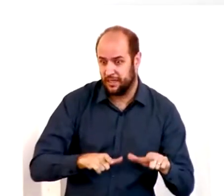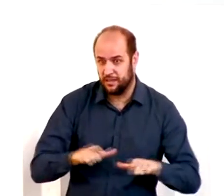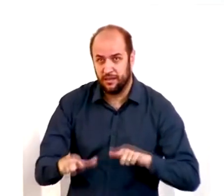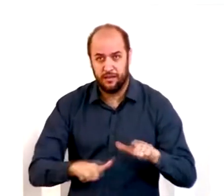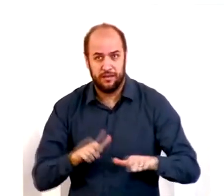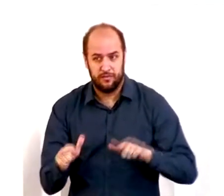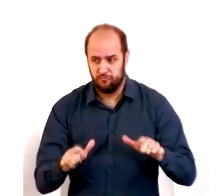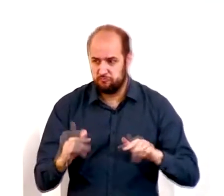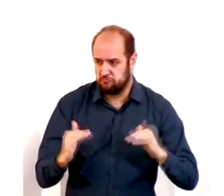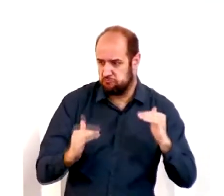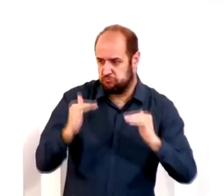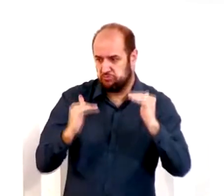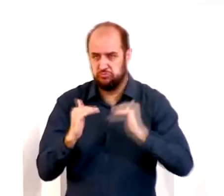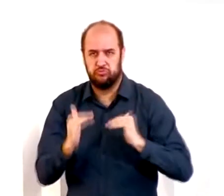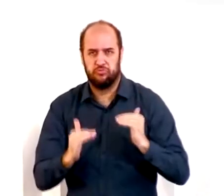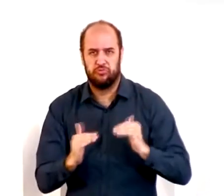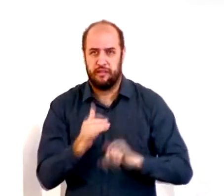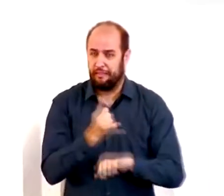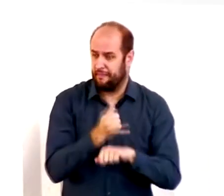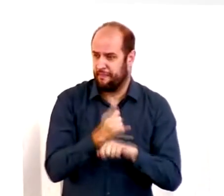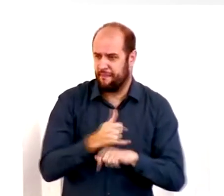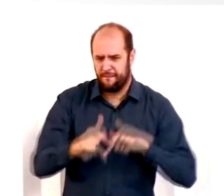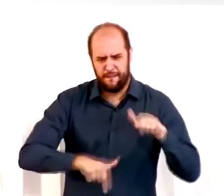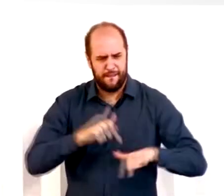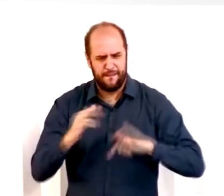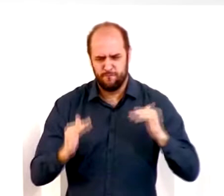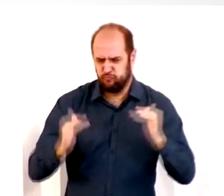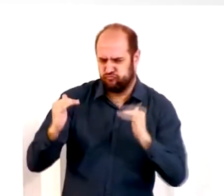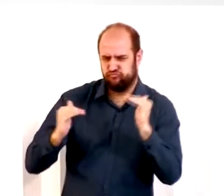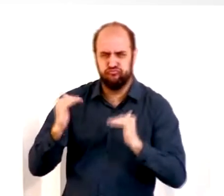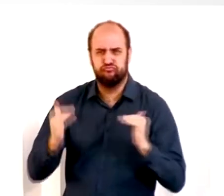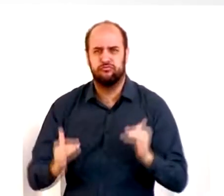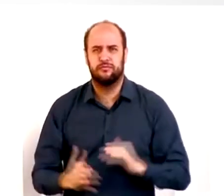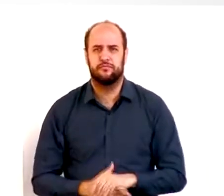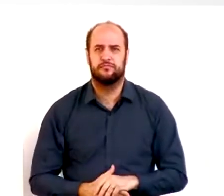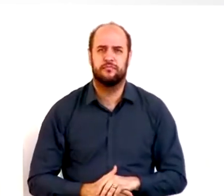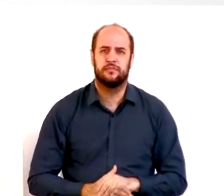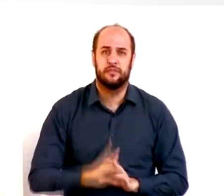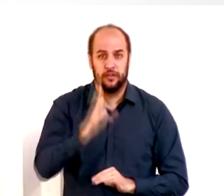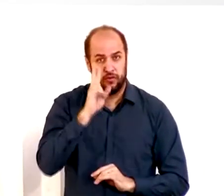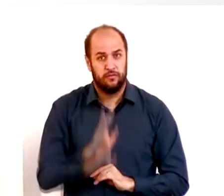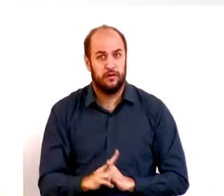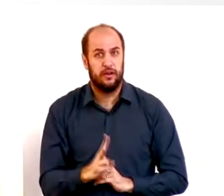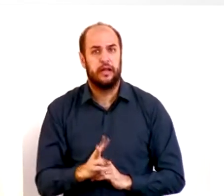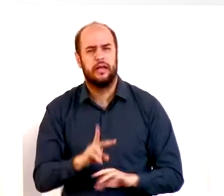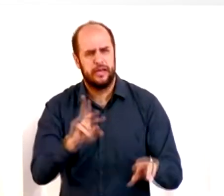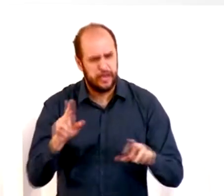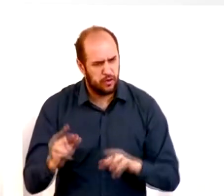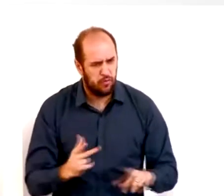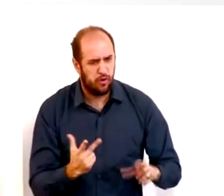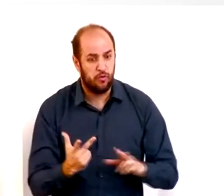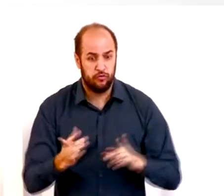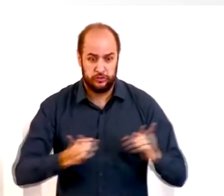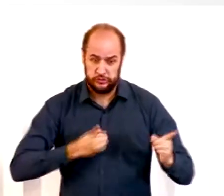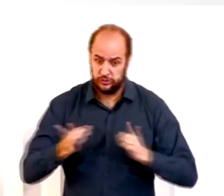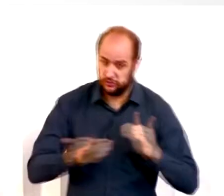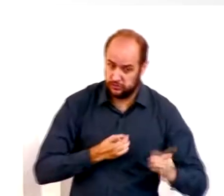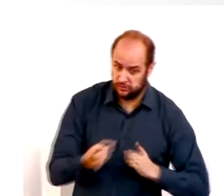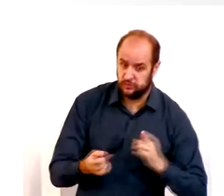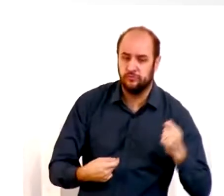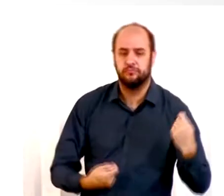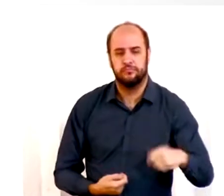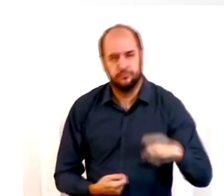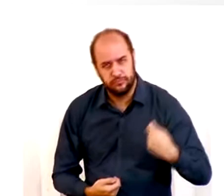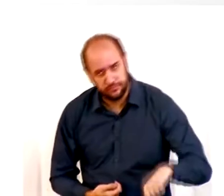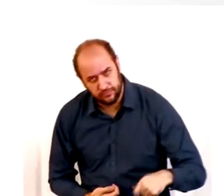os líderes trabalham de maneira muito semelhante na igreja. E está escrito aqui: semelhantemente, quanto a diáconos, é necessário